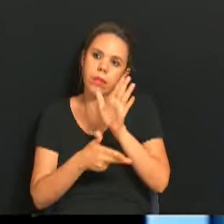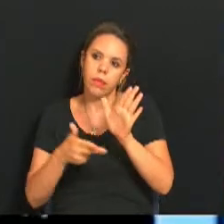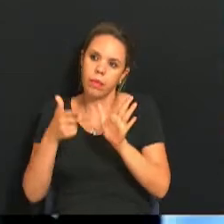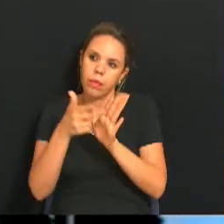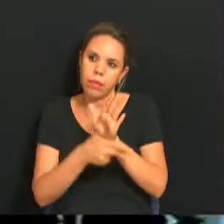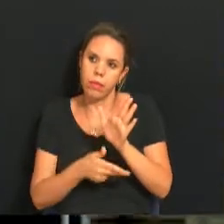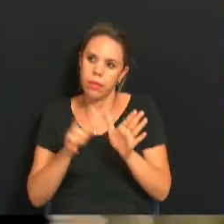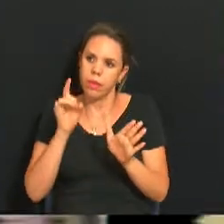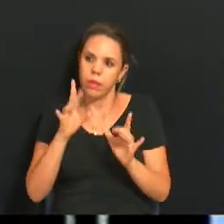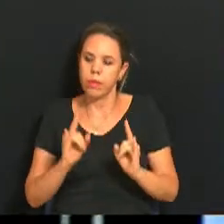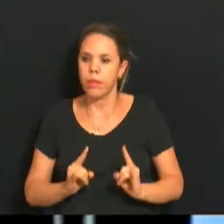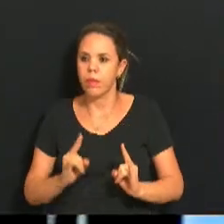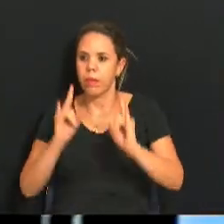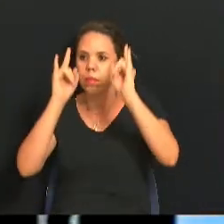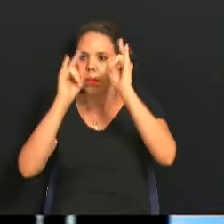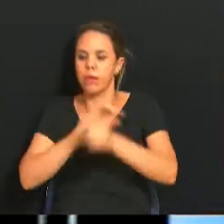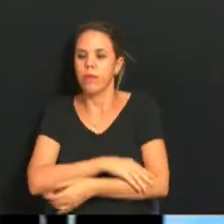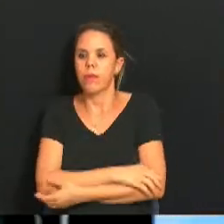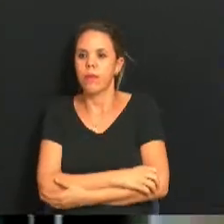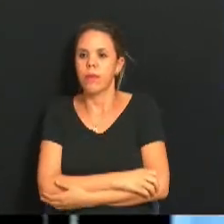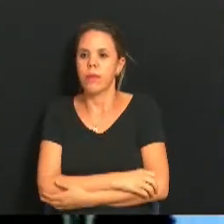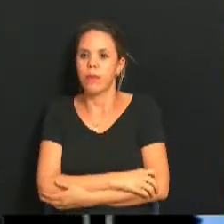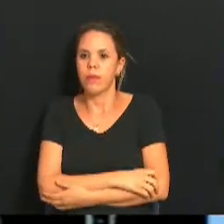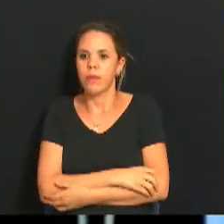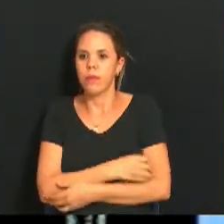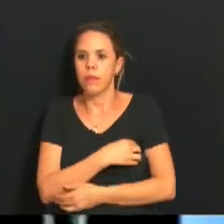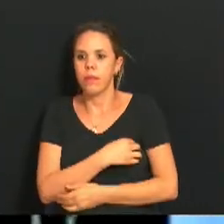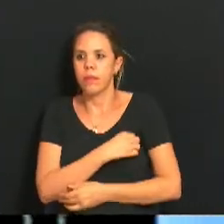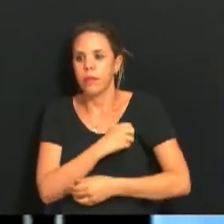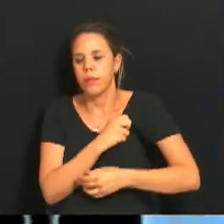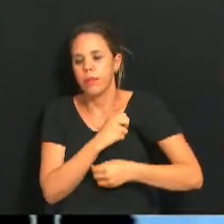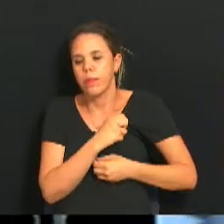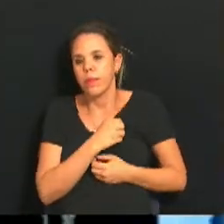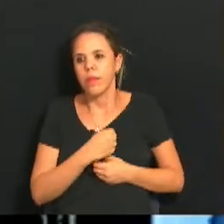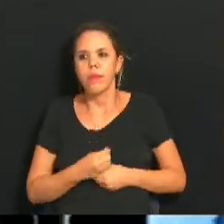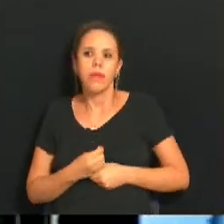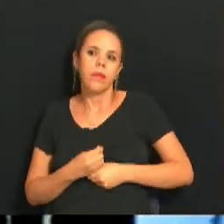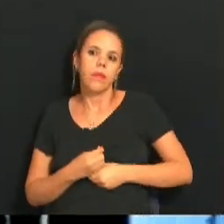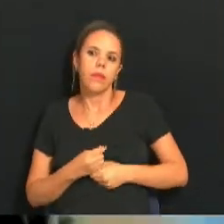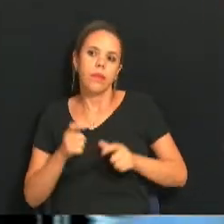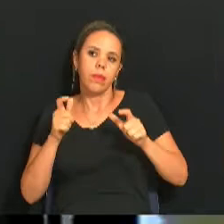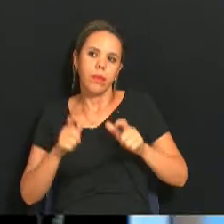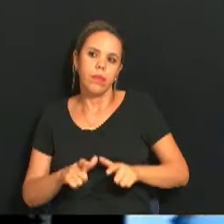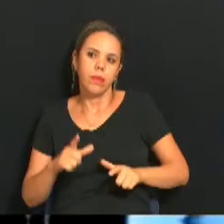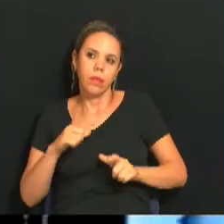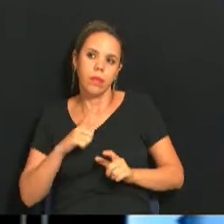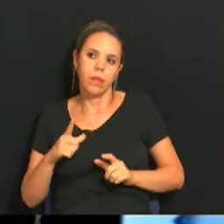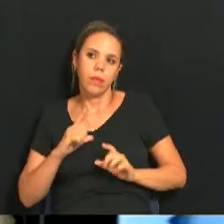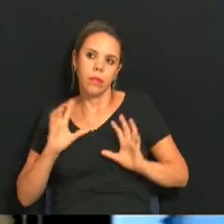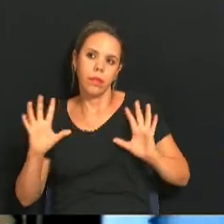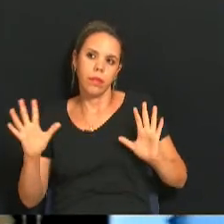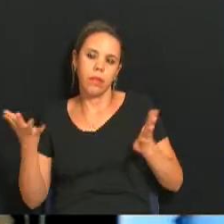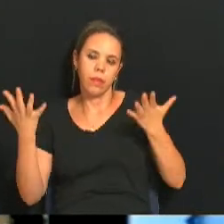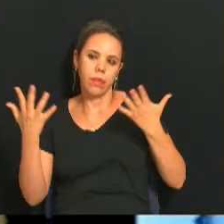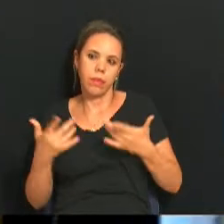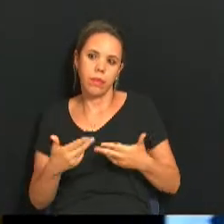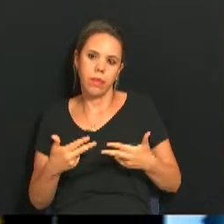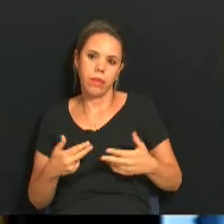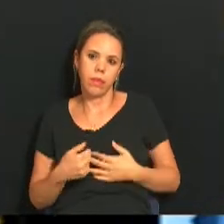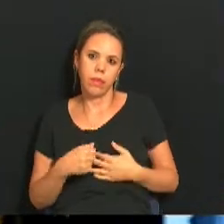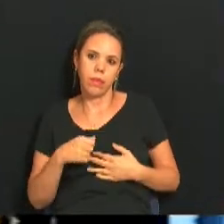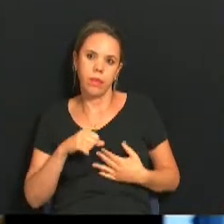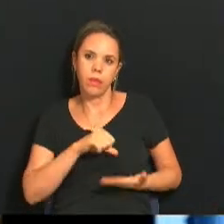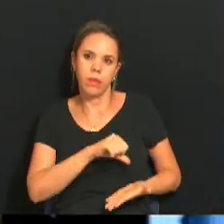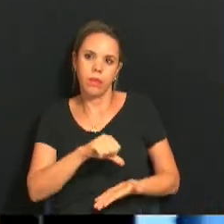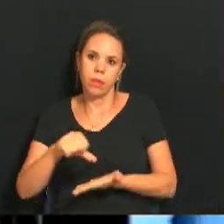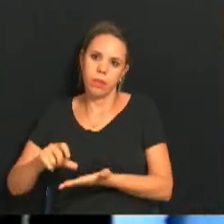então era só o prédio passa a ser tombado também a base que é onde a gente tem os dentes é o tempo da Paixão